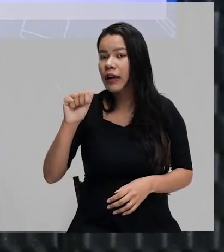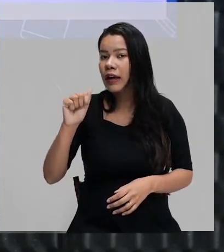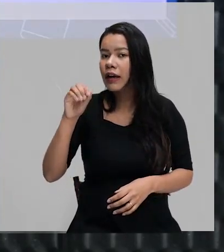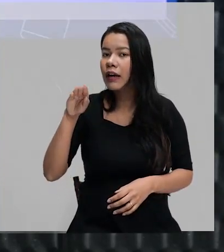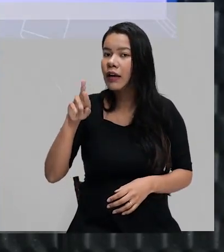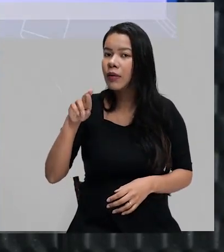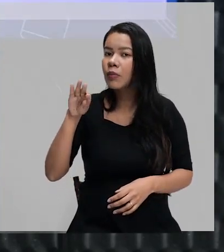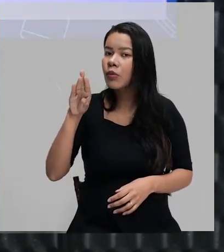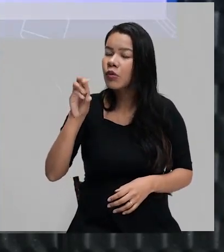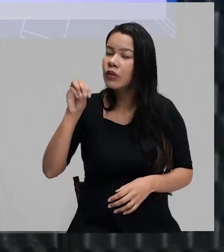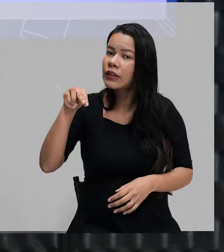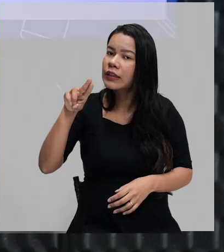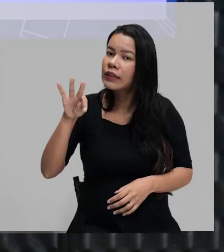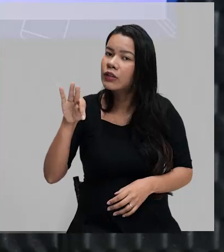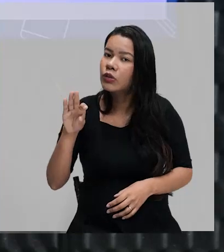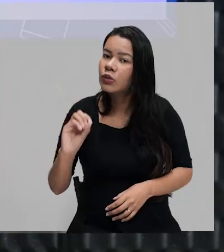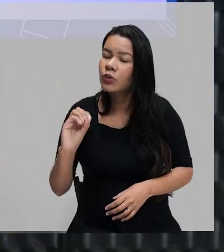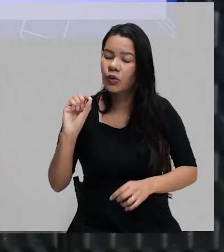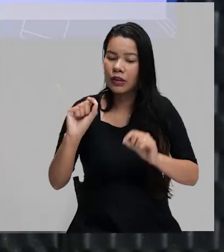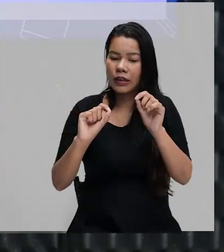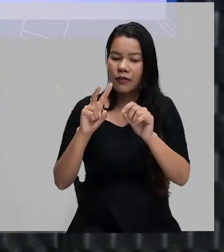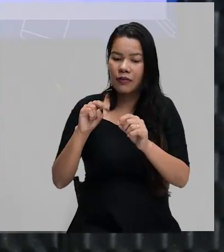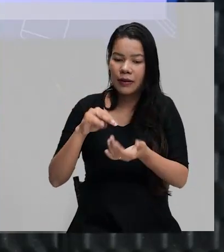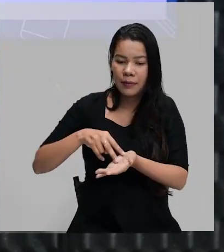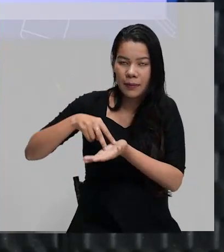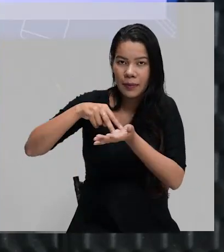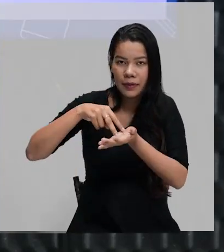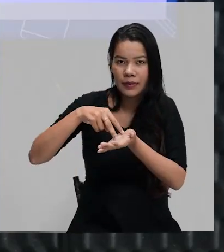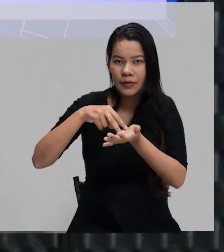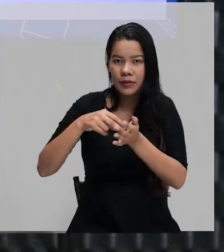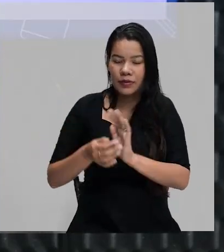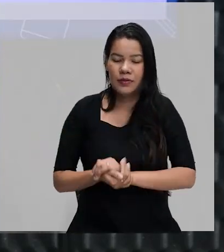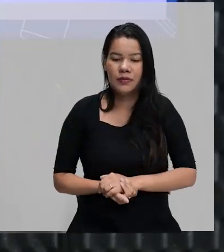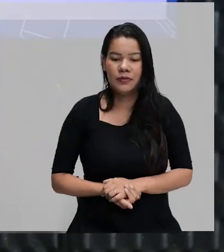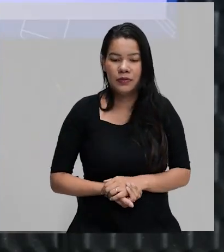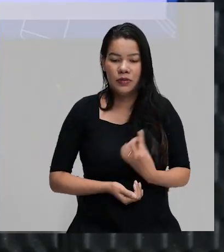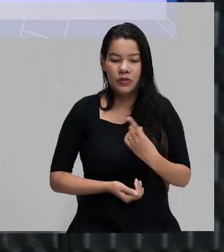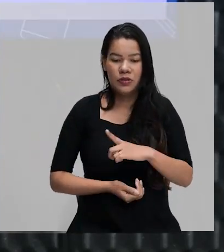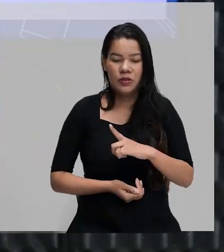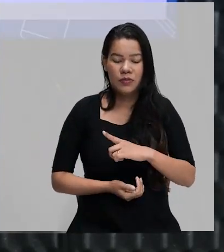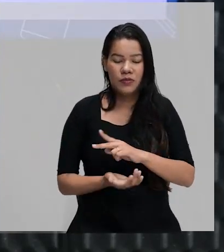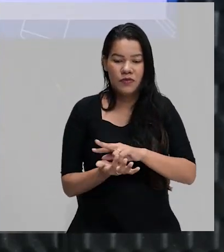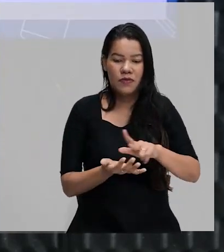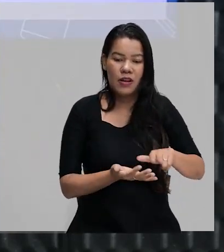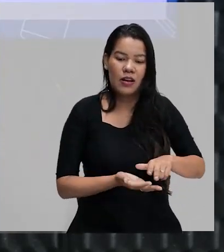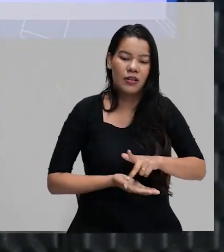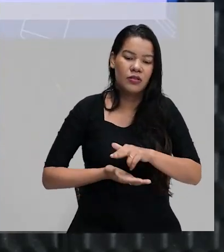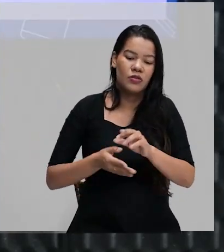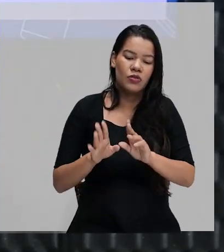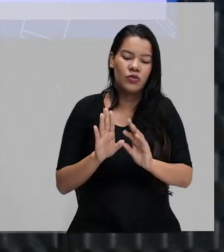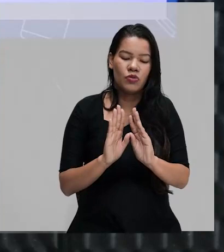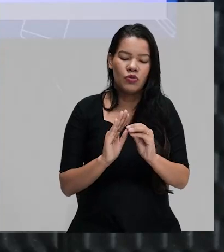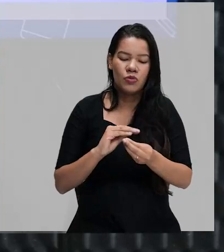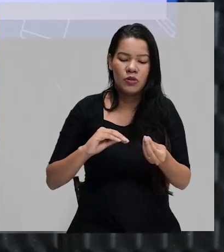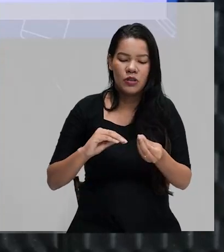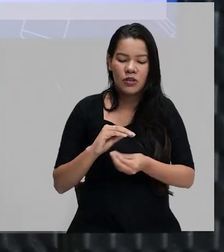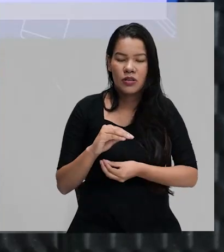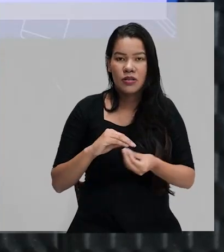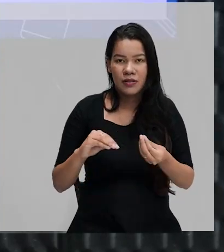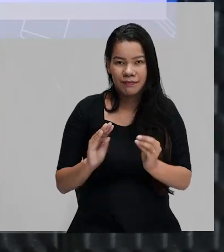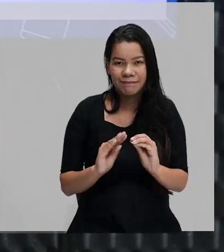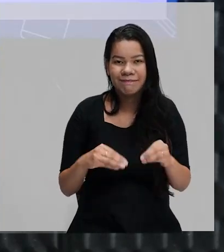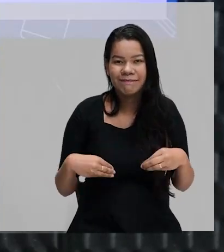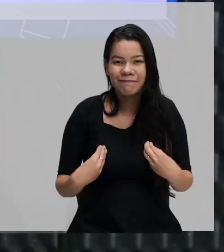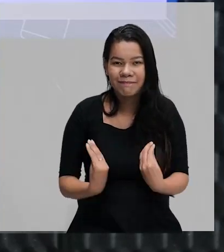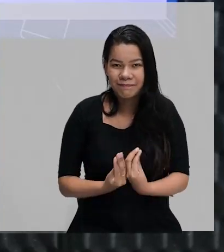o octano. Mas nós vamos ter uma série de substâncias presentes na gasolina. A gasolina não é uma substância pura, é